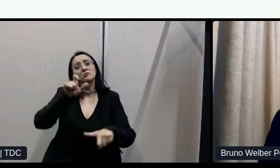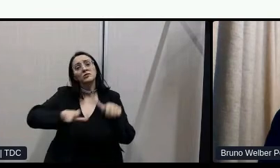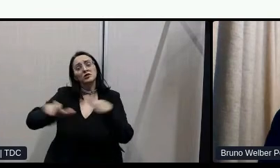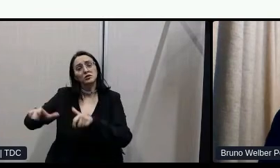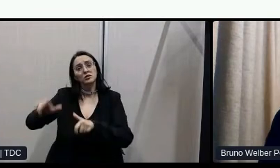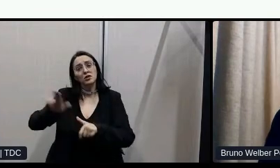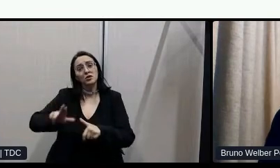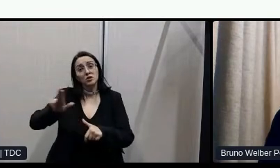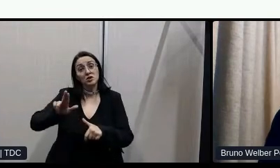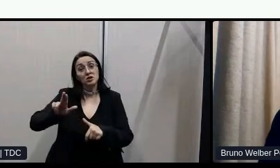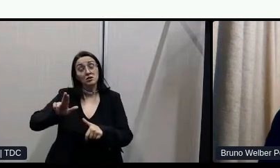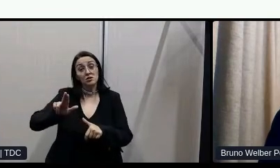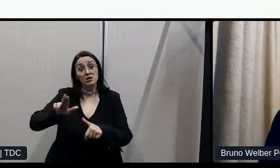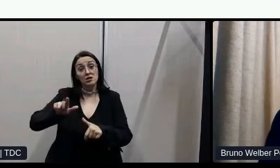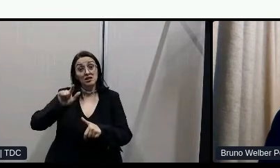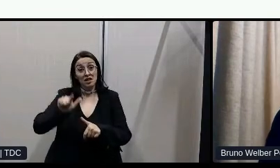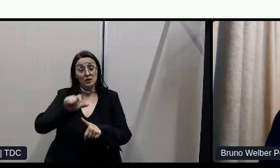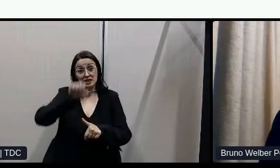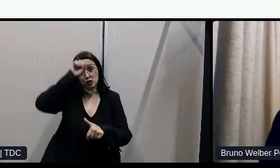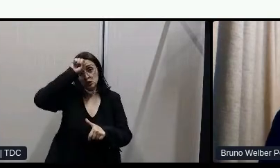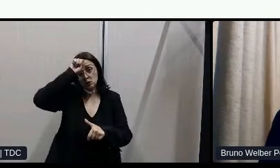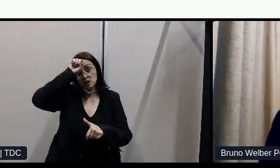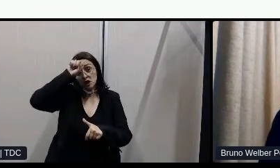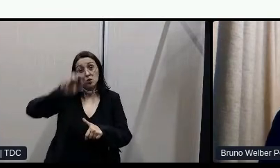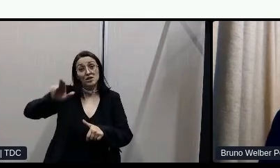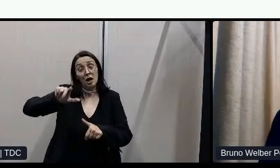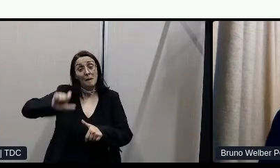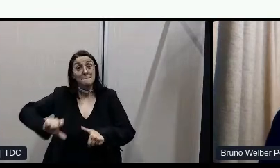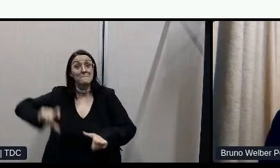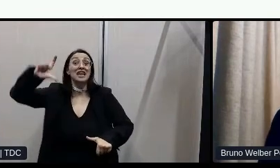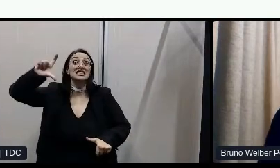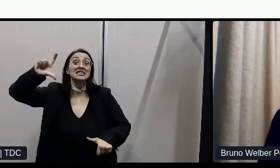que da Motorola, 5,6% a mais,